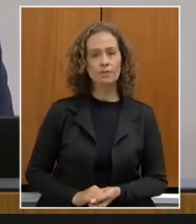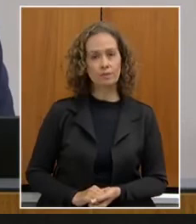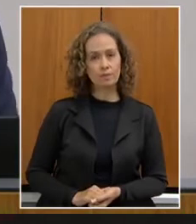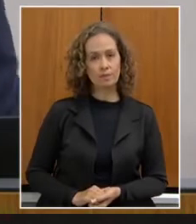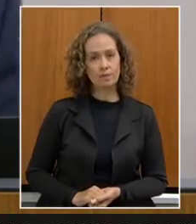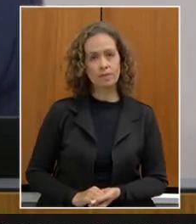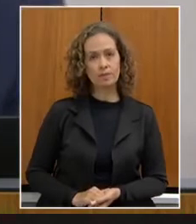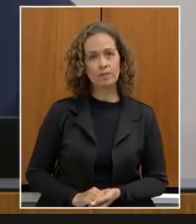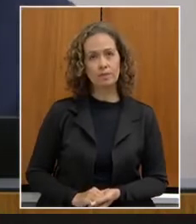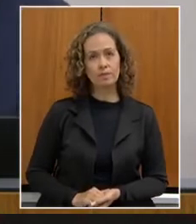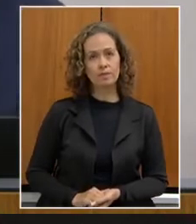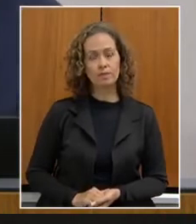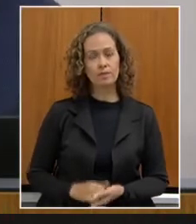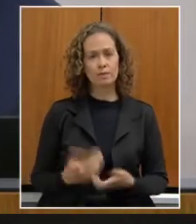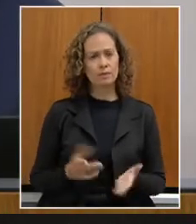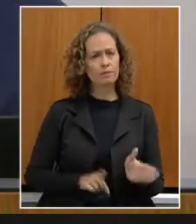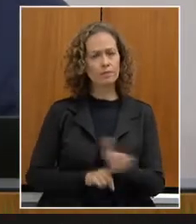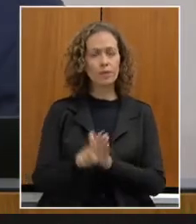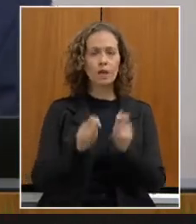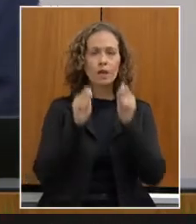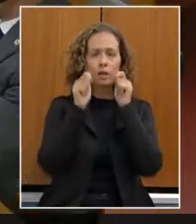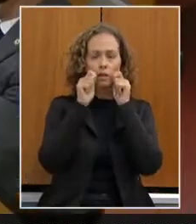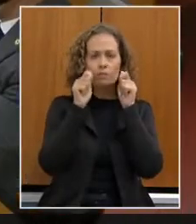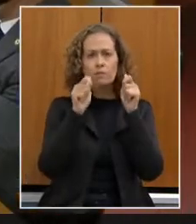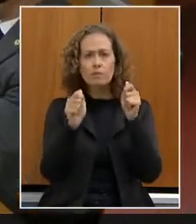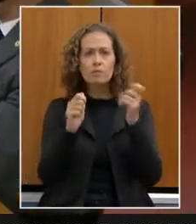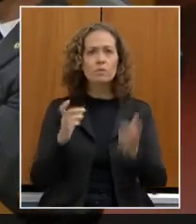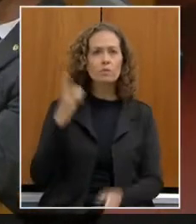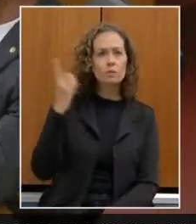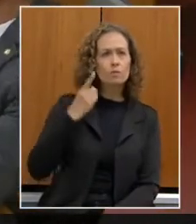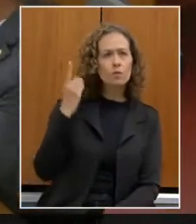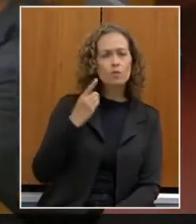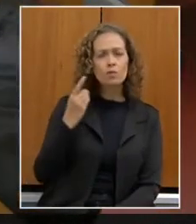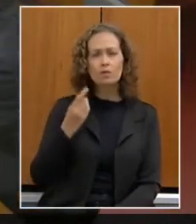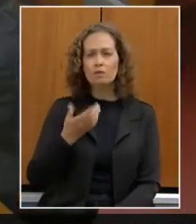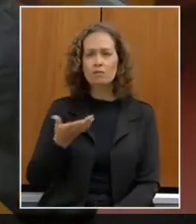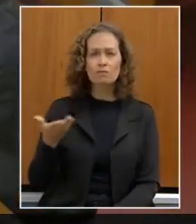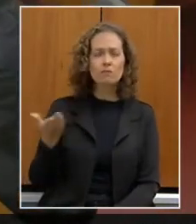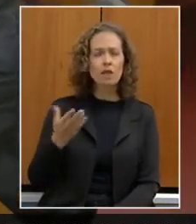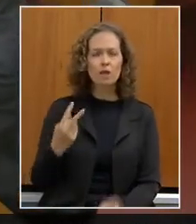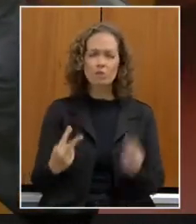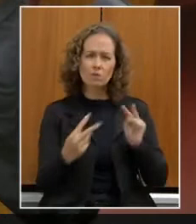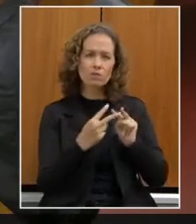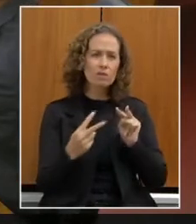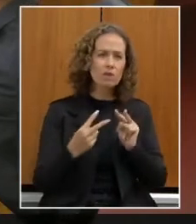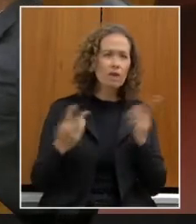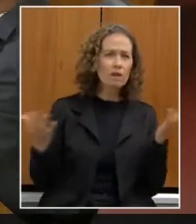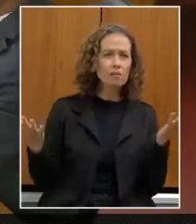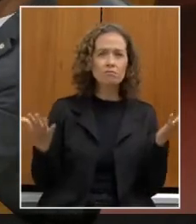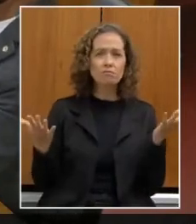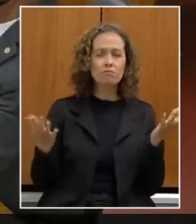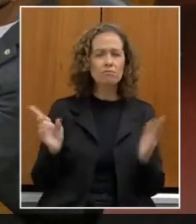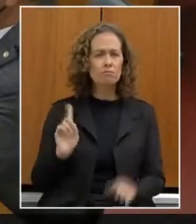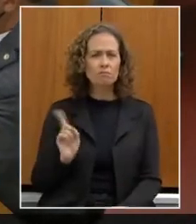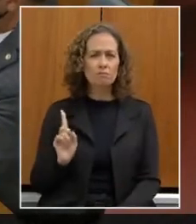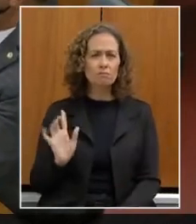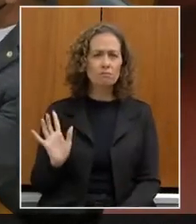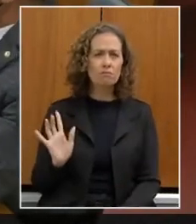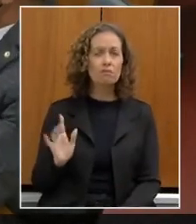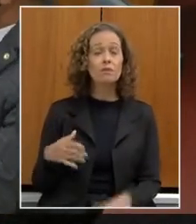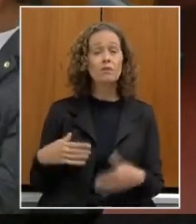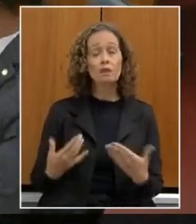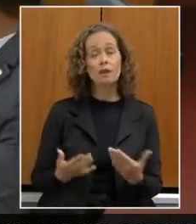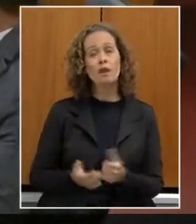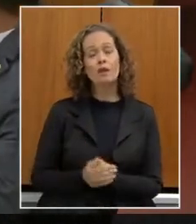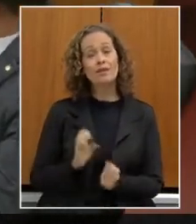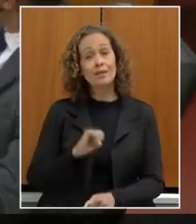eu perguntaria a assessoria se o deputado Noraldino Júnior ele está online dá não se